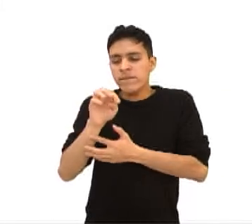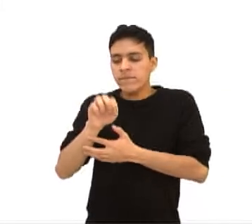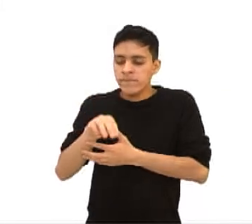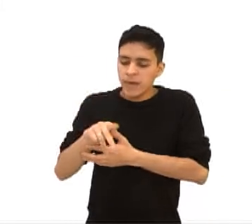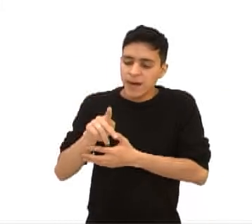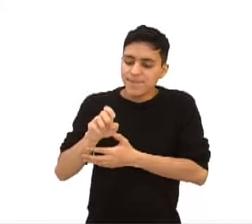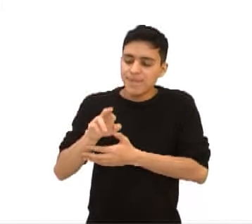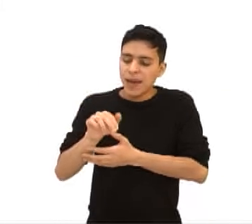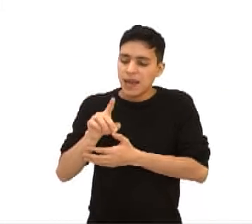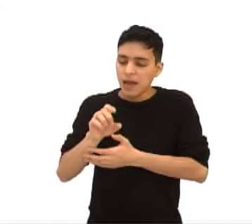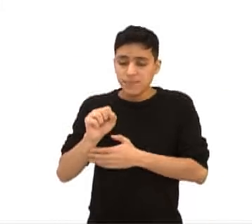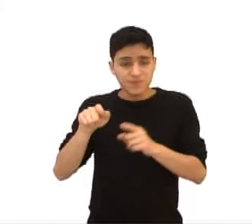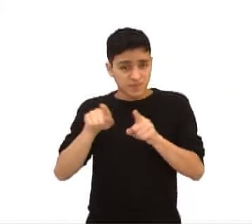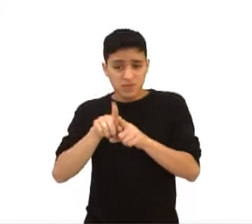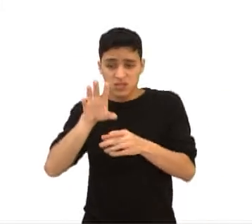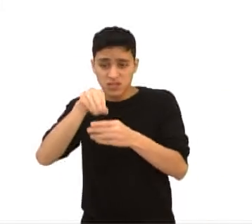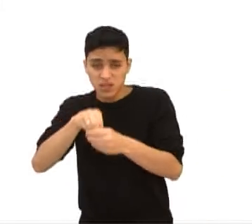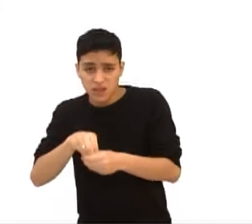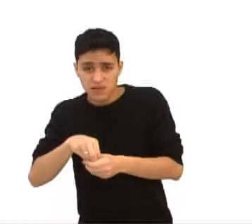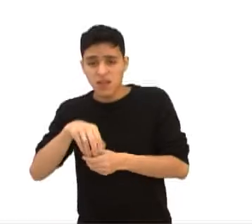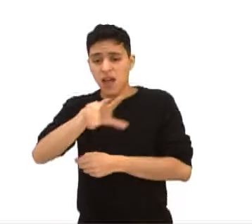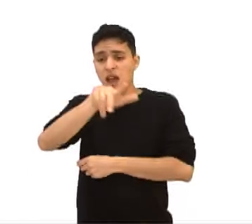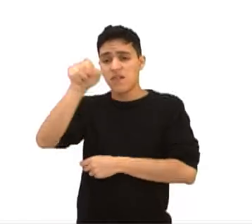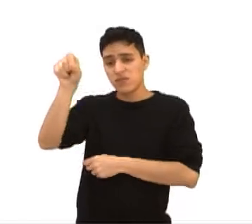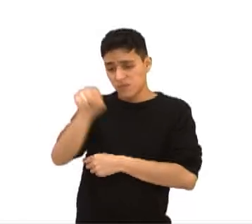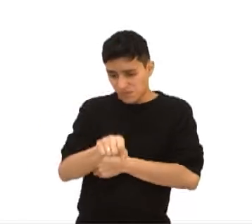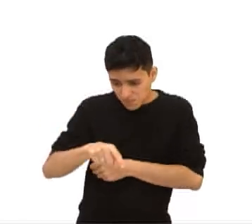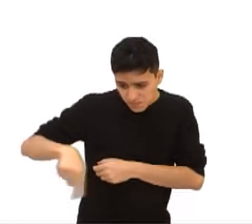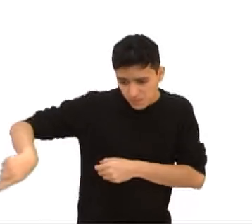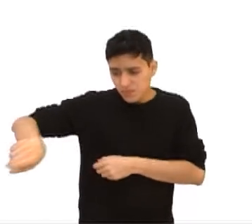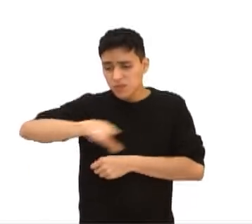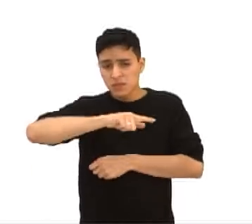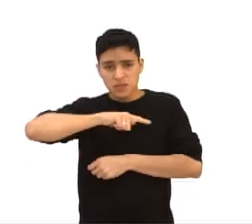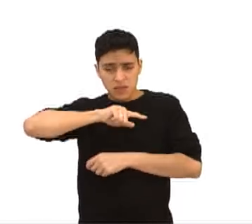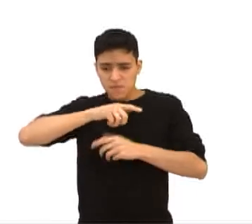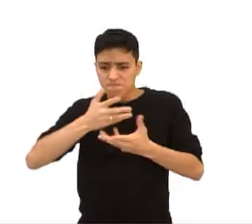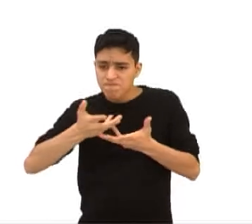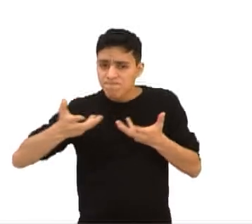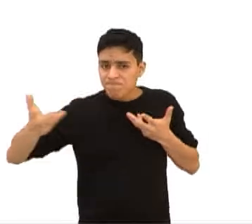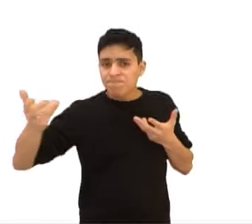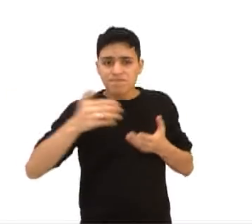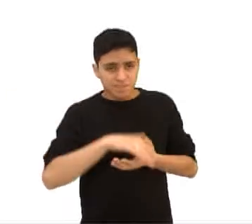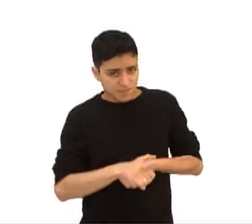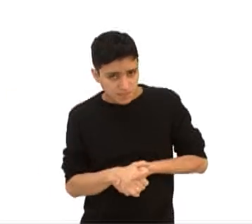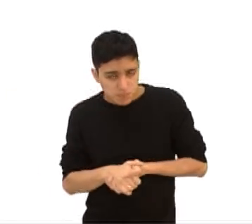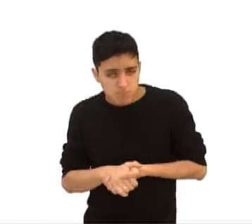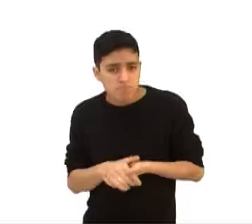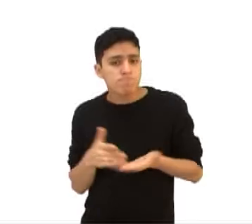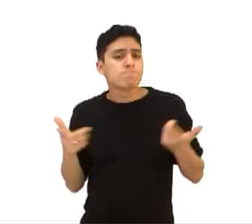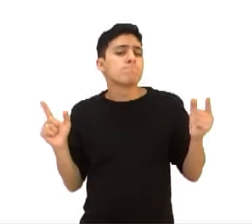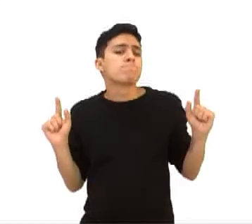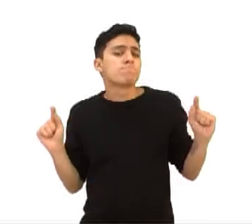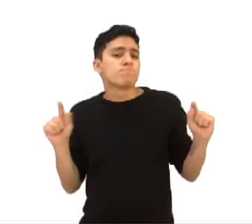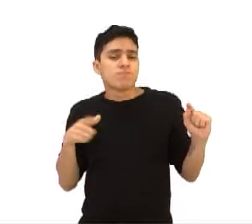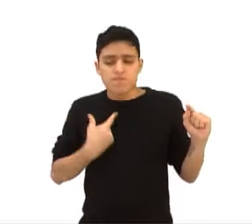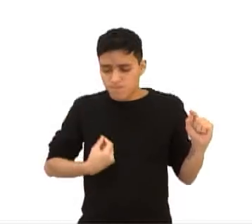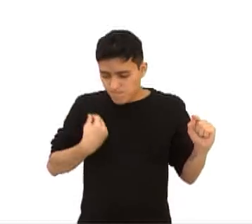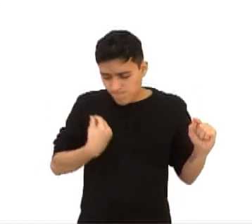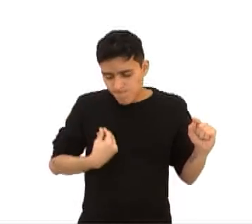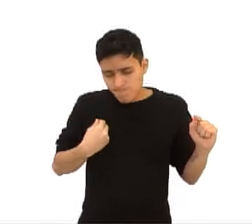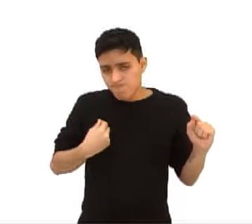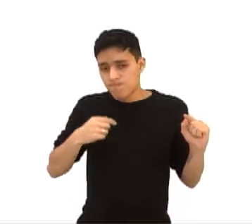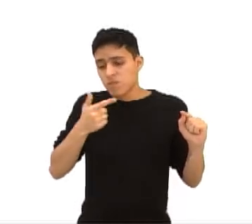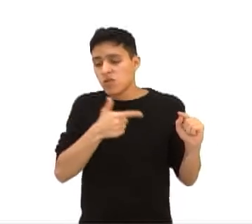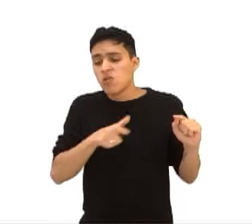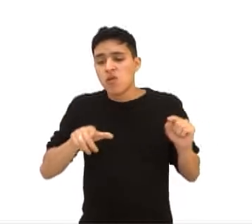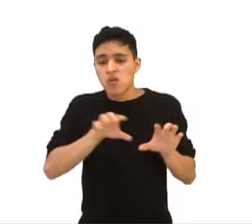temos, inclusive, na África do Sul, campos temperados. Então, as estepes ou campos temperados, elas estão presentes